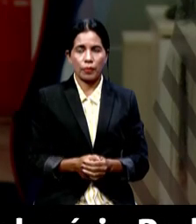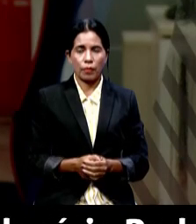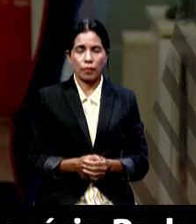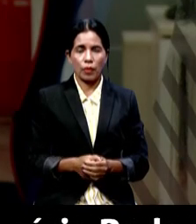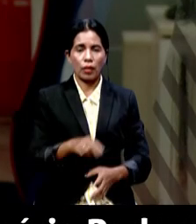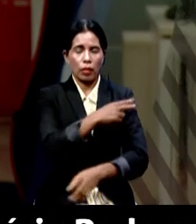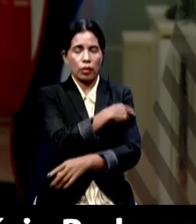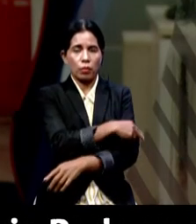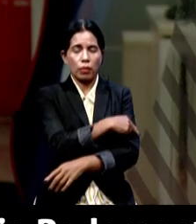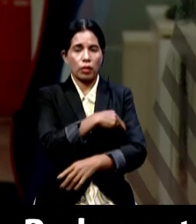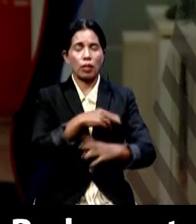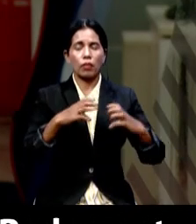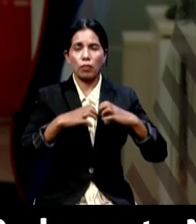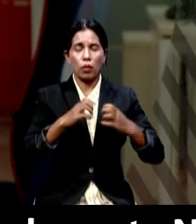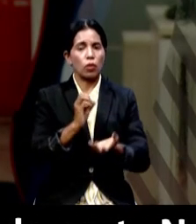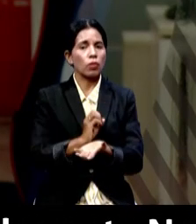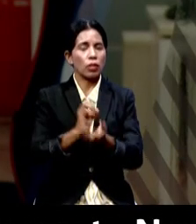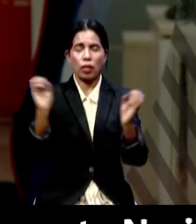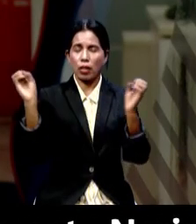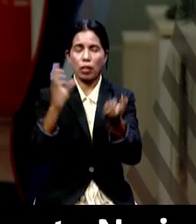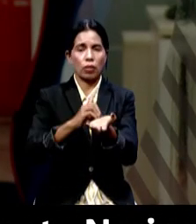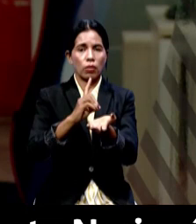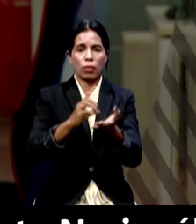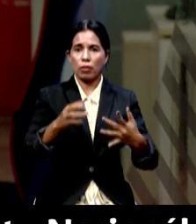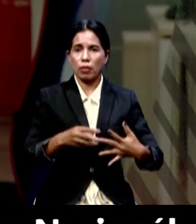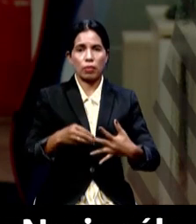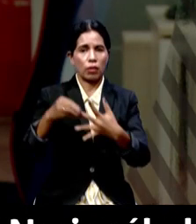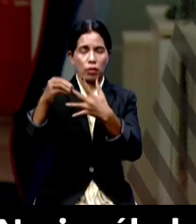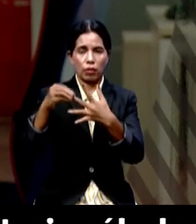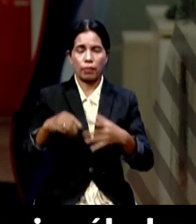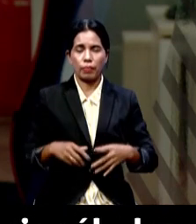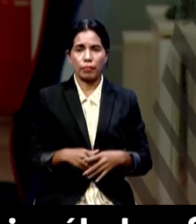clínica cardíaca Reola y el médico especialista.